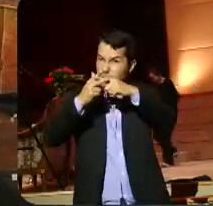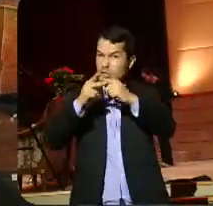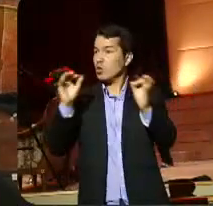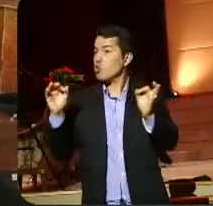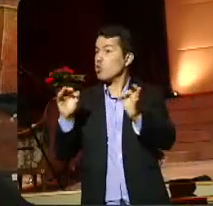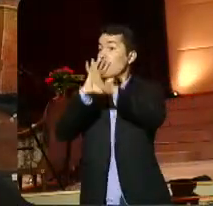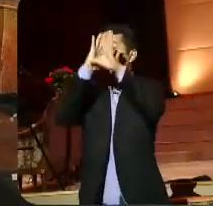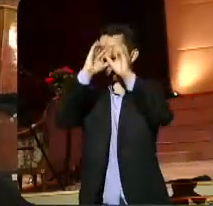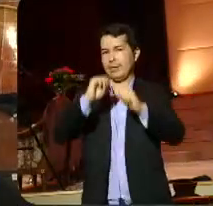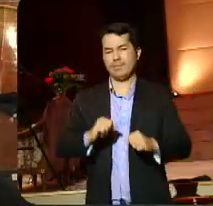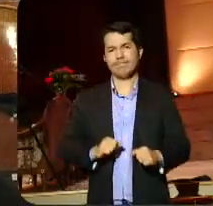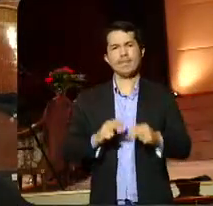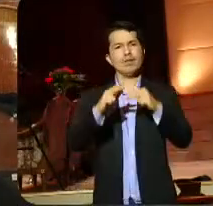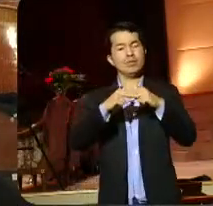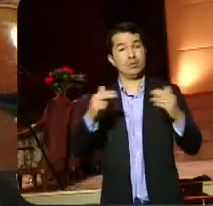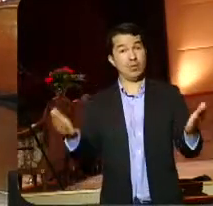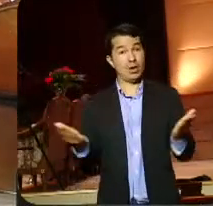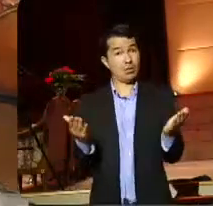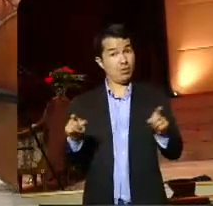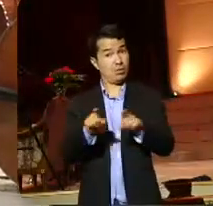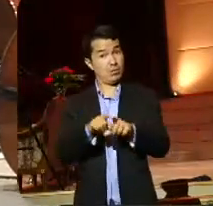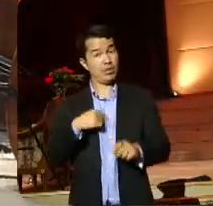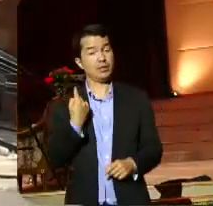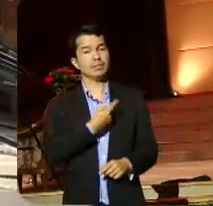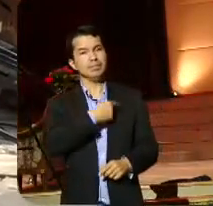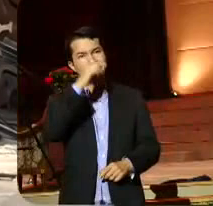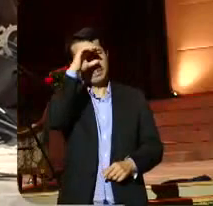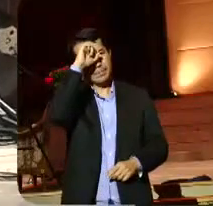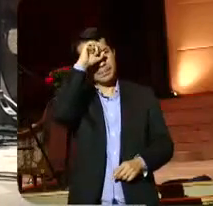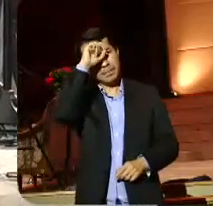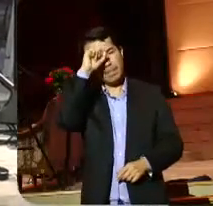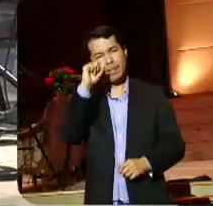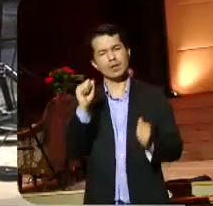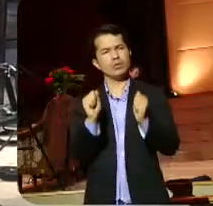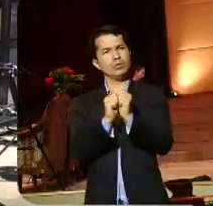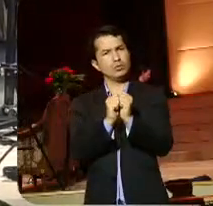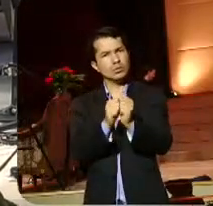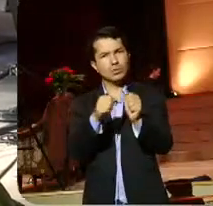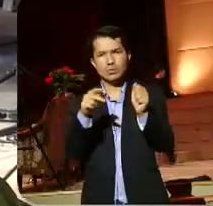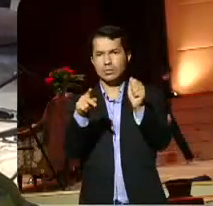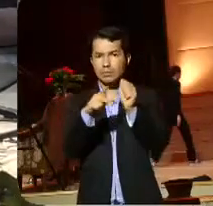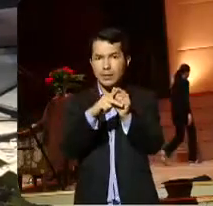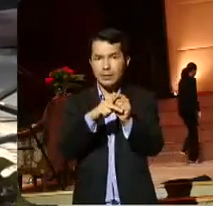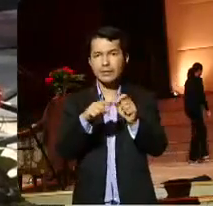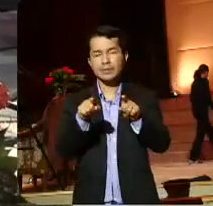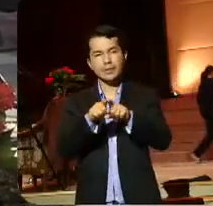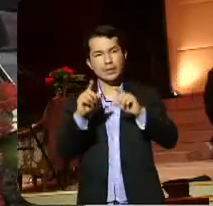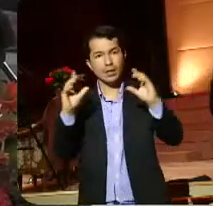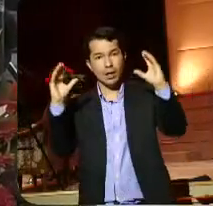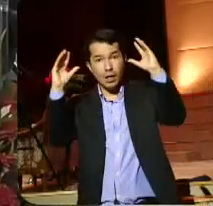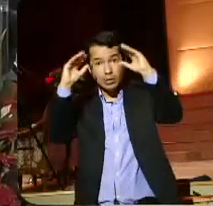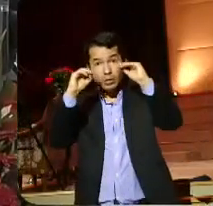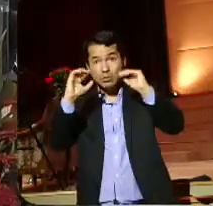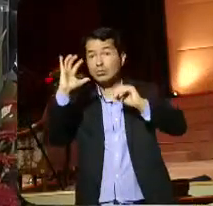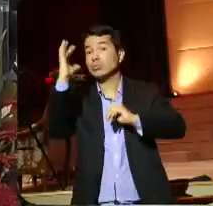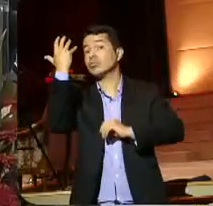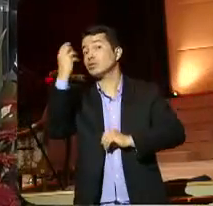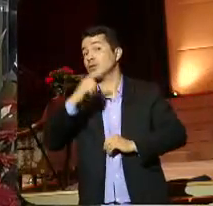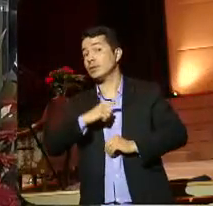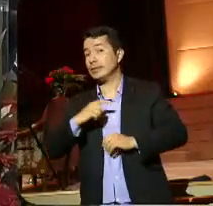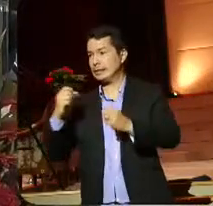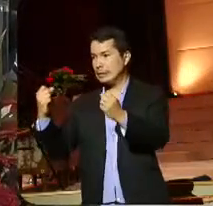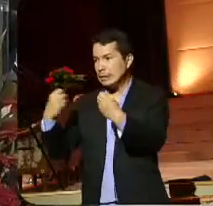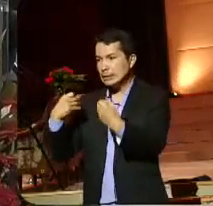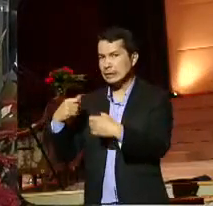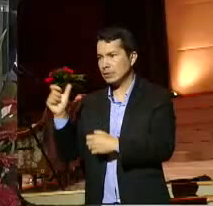isso, a lição que esse episódio na vida de Pedro, uma noite na vida de Pedro, tem para ensinar